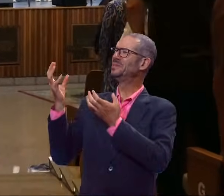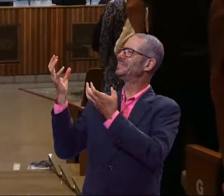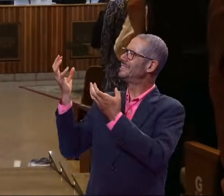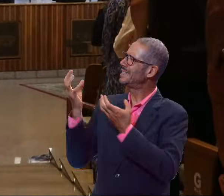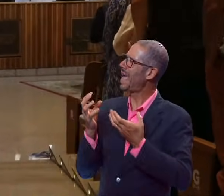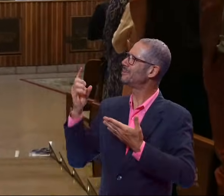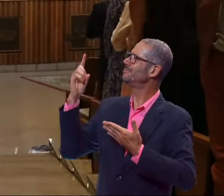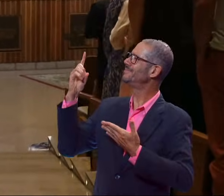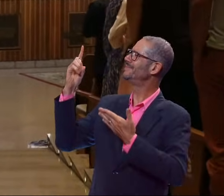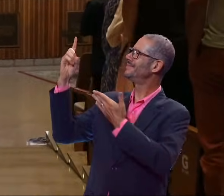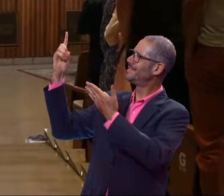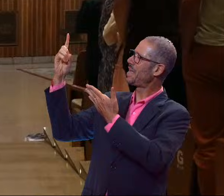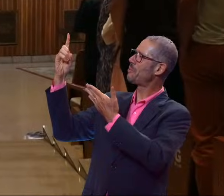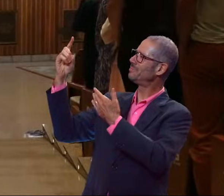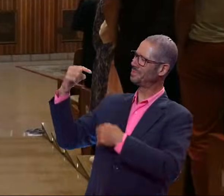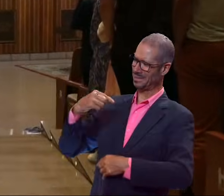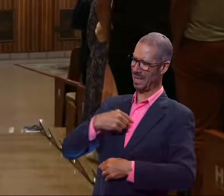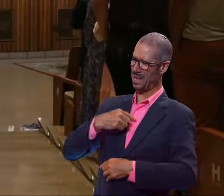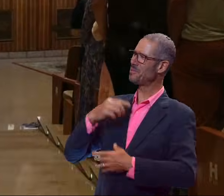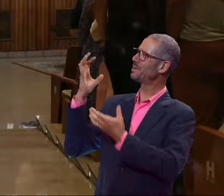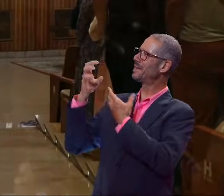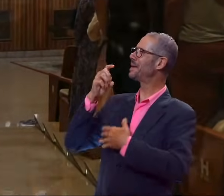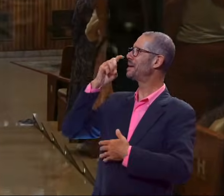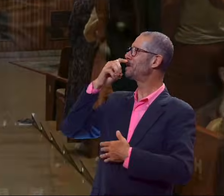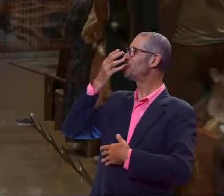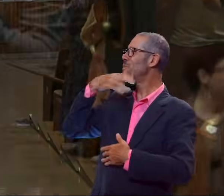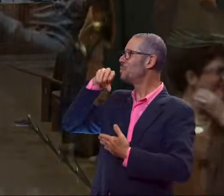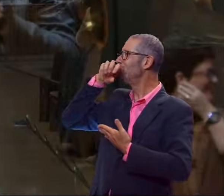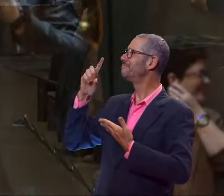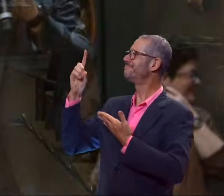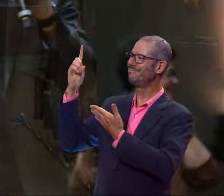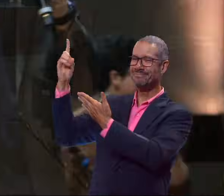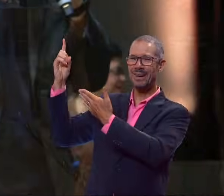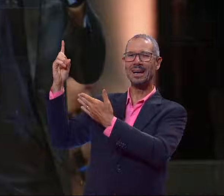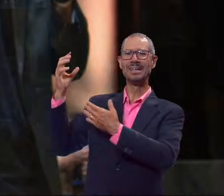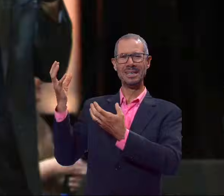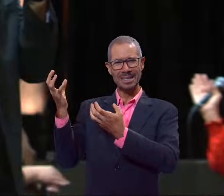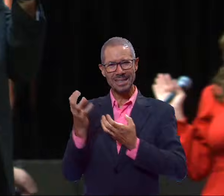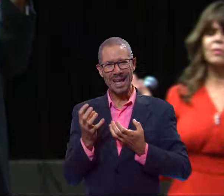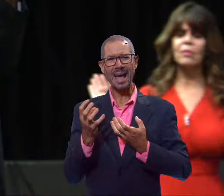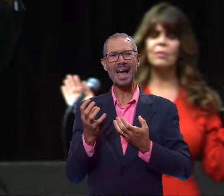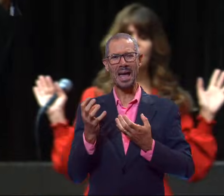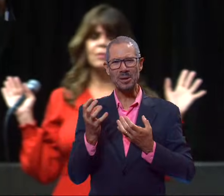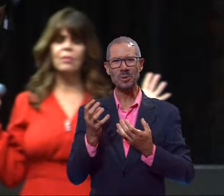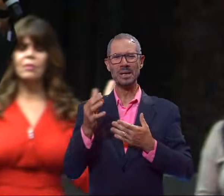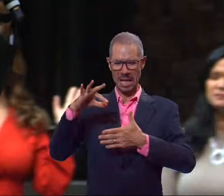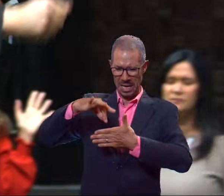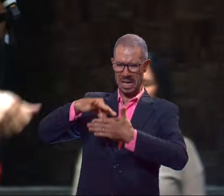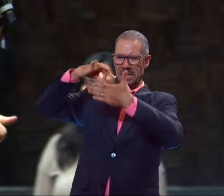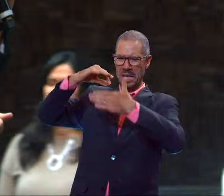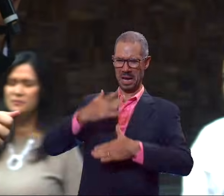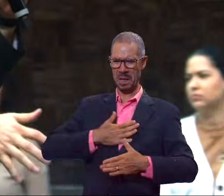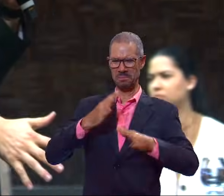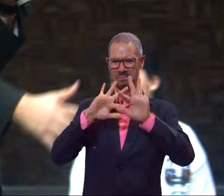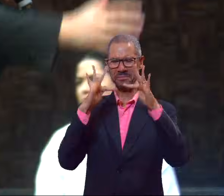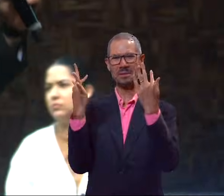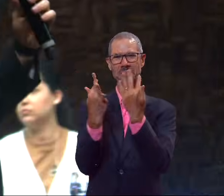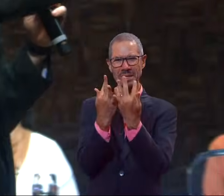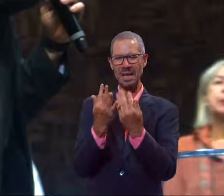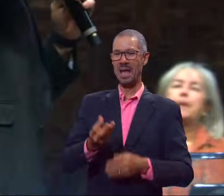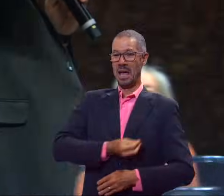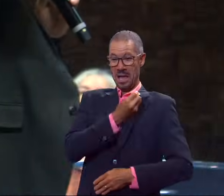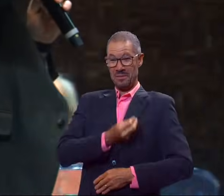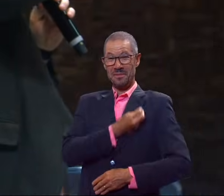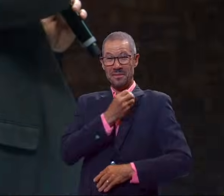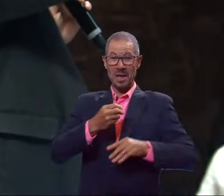quero, Deus. Eu quero, Pai. Eu quero levar e liderar os meus a